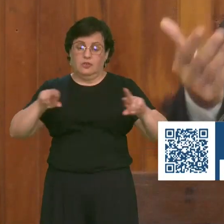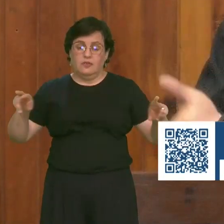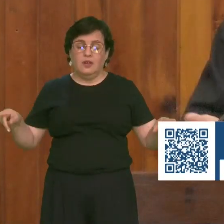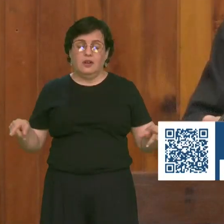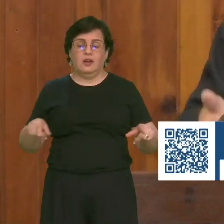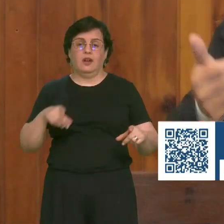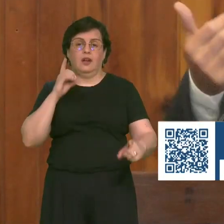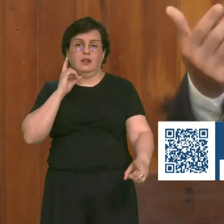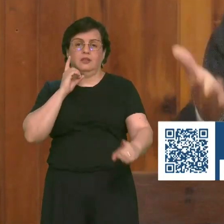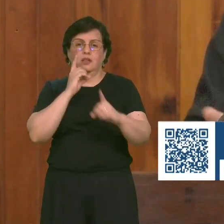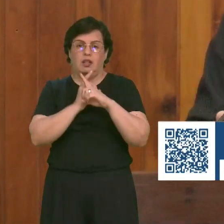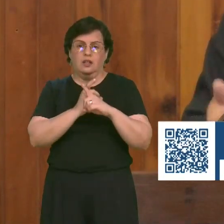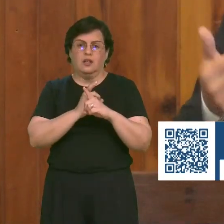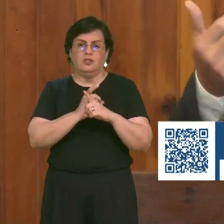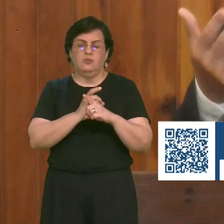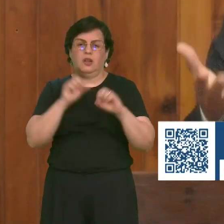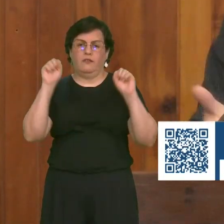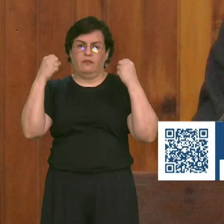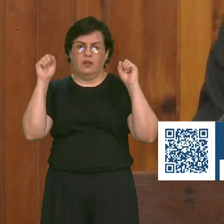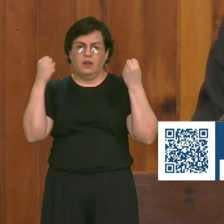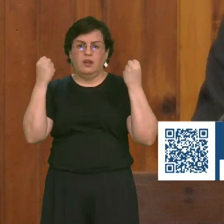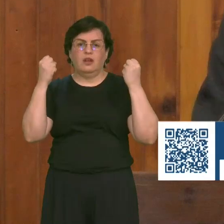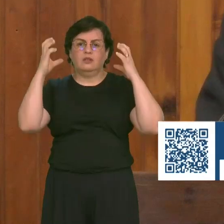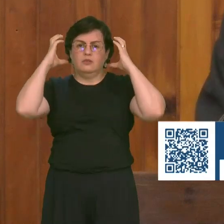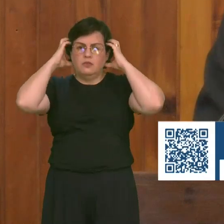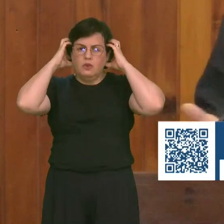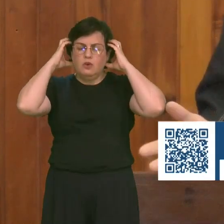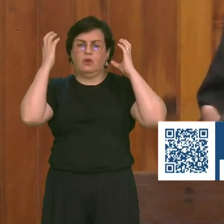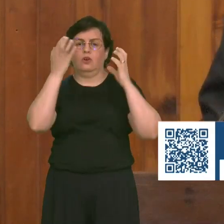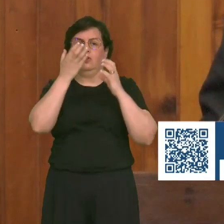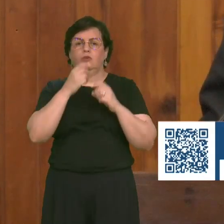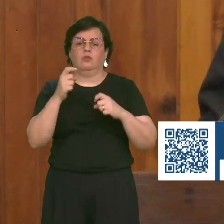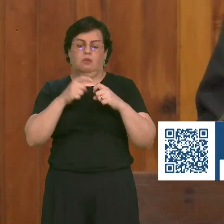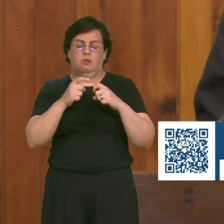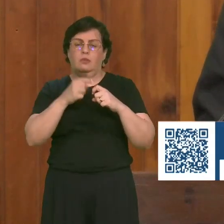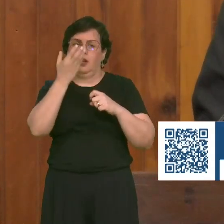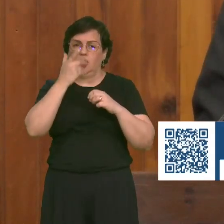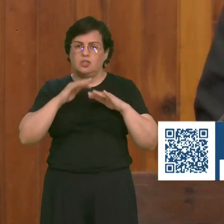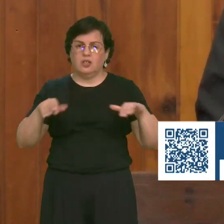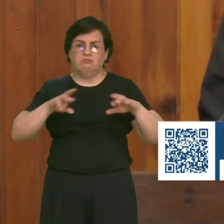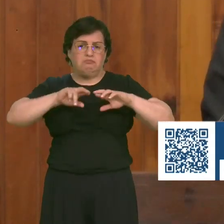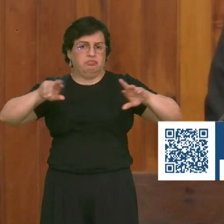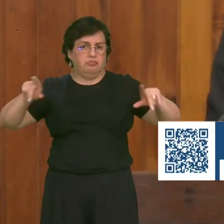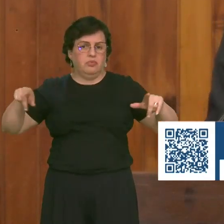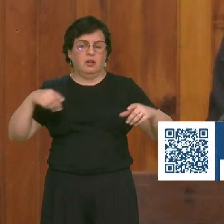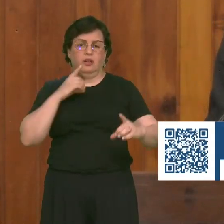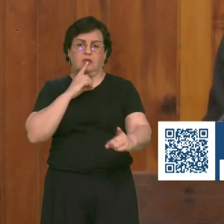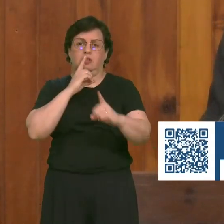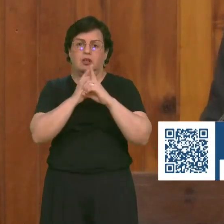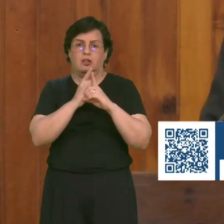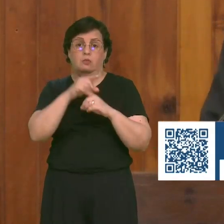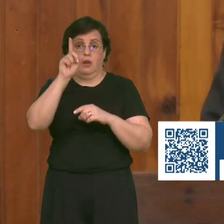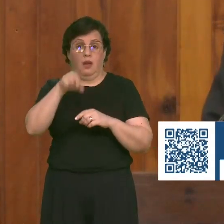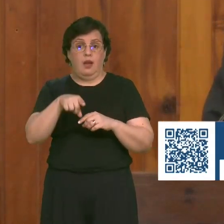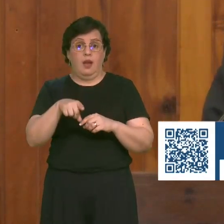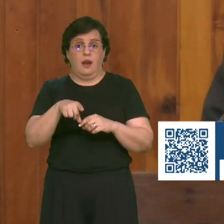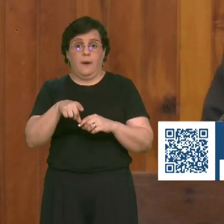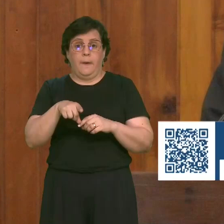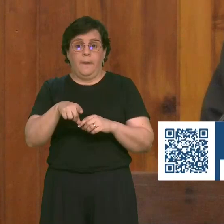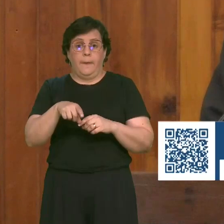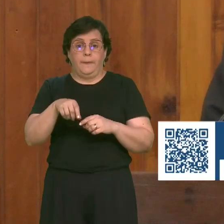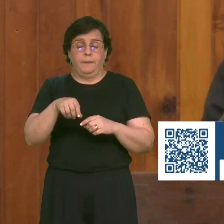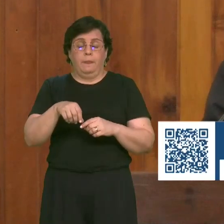é fisioterapia fono Pediatria e diversos outros atendimento é um ponto referente